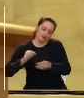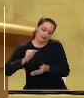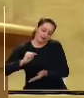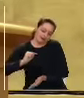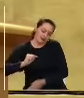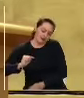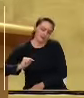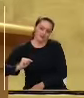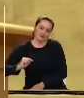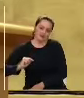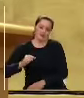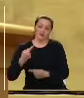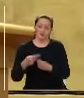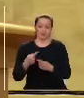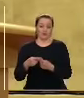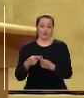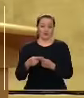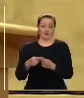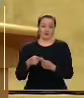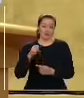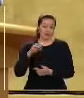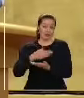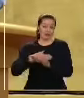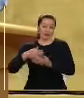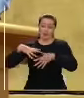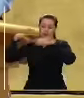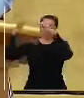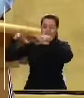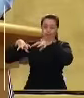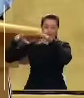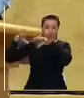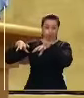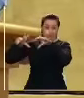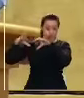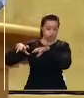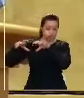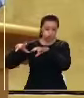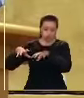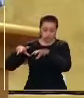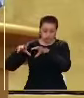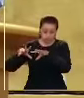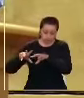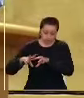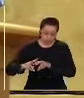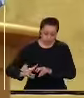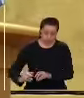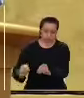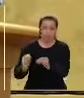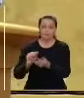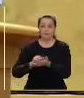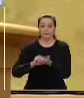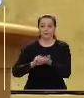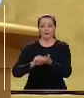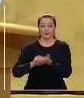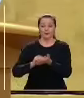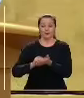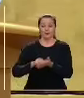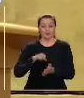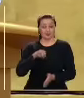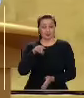terra a chuva cai e apaga. Se você escrever na praia, lá na areia, a onda do mar vai, apaga, esquece, acabou.